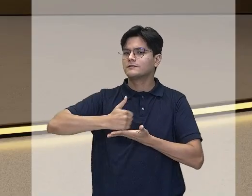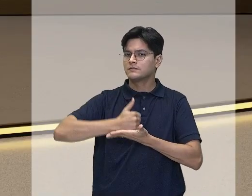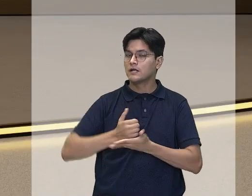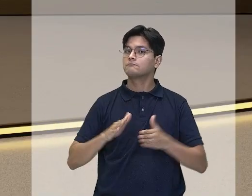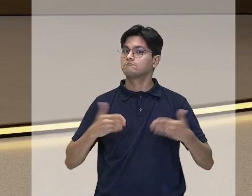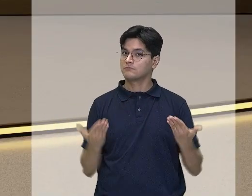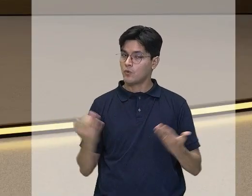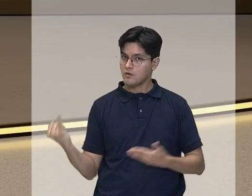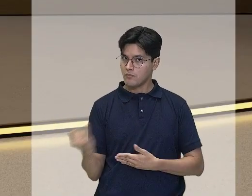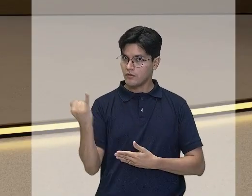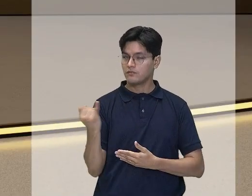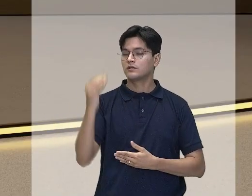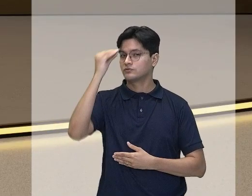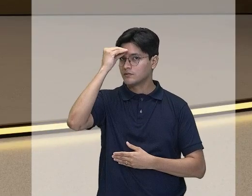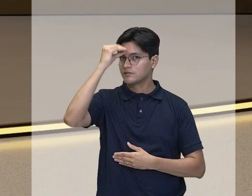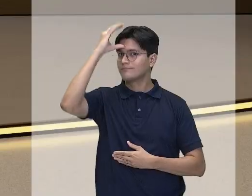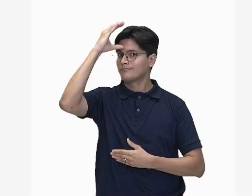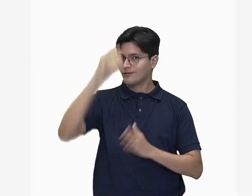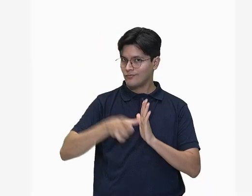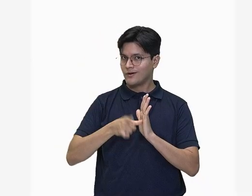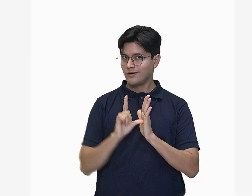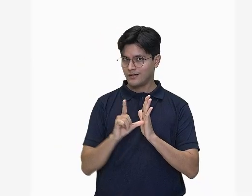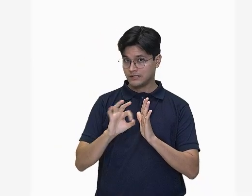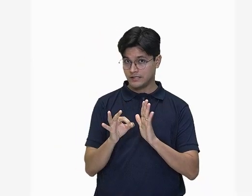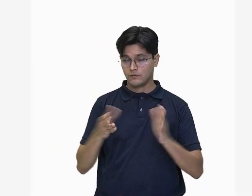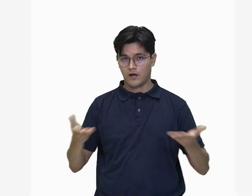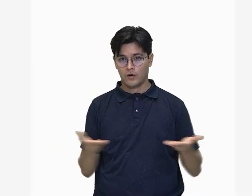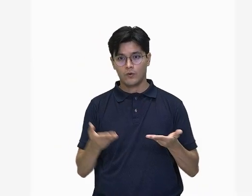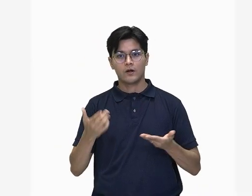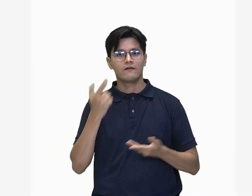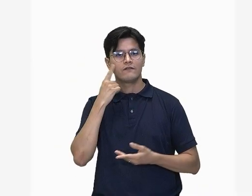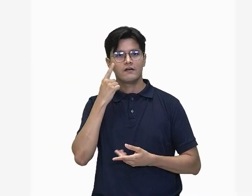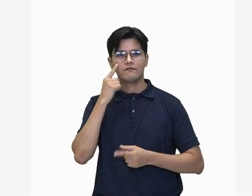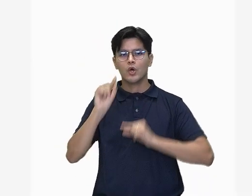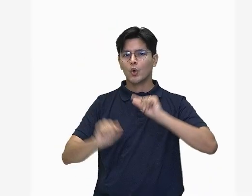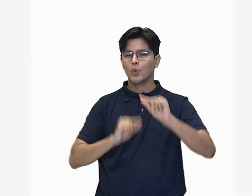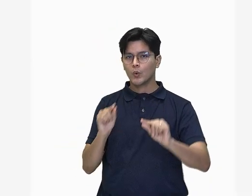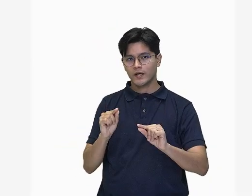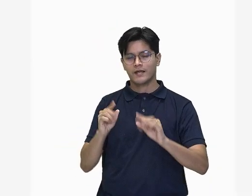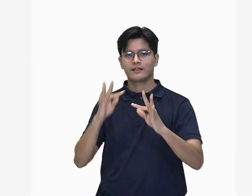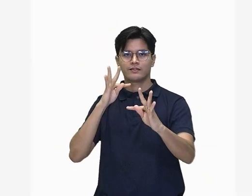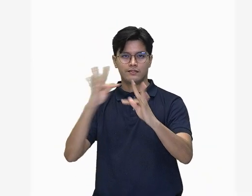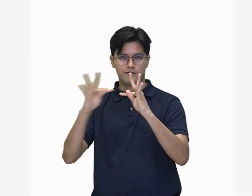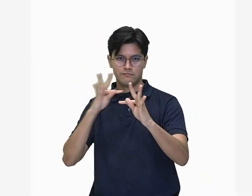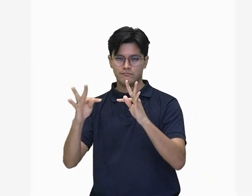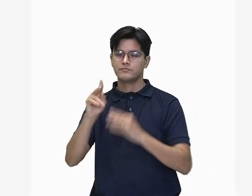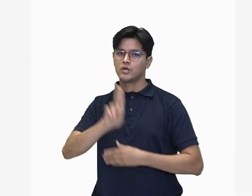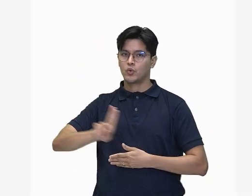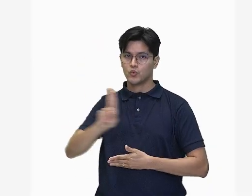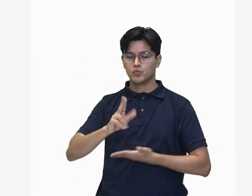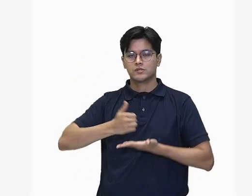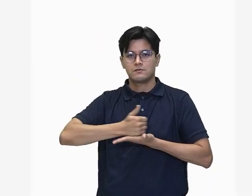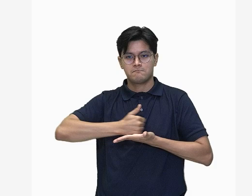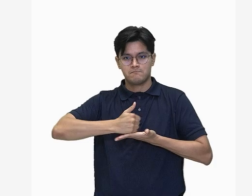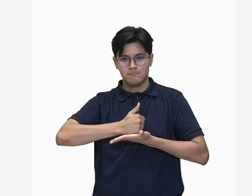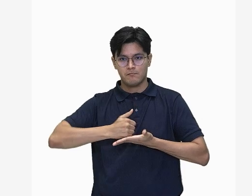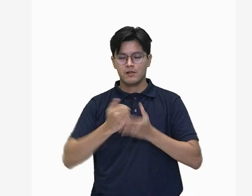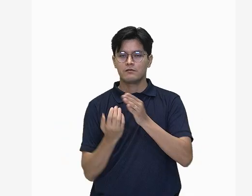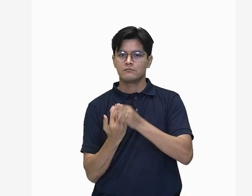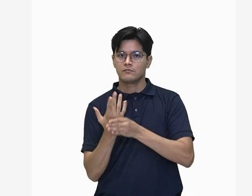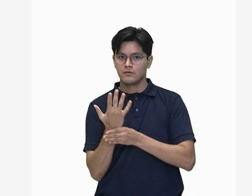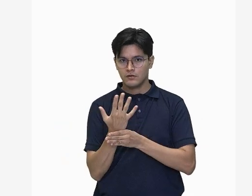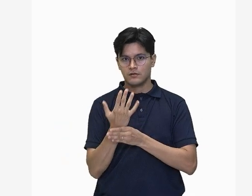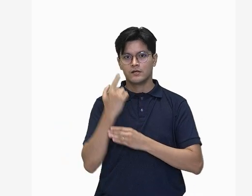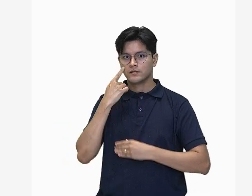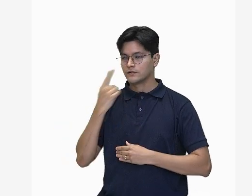vamos observar agora a fitoterapia na atenção básica, né? Então a gente tem aí informação sobre o Sistema